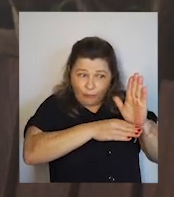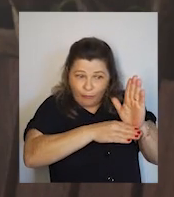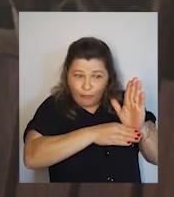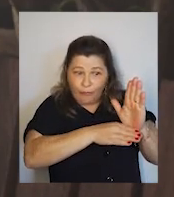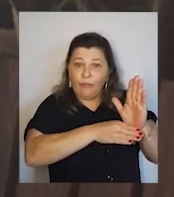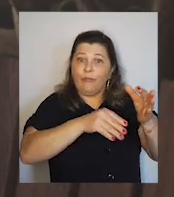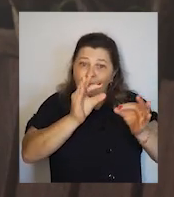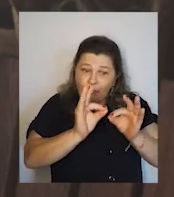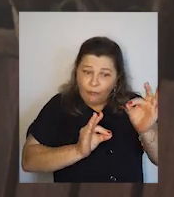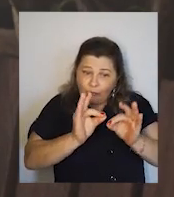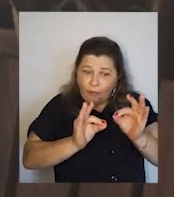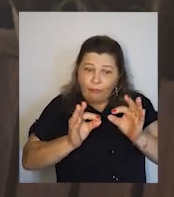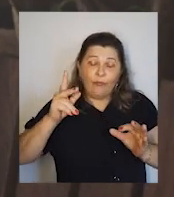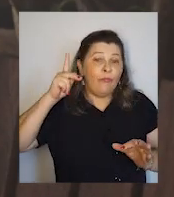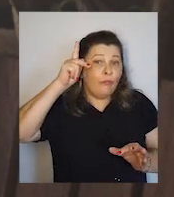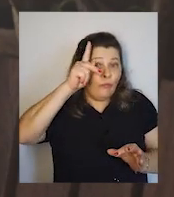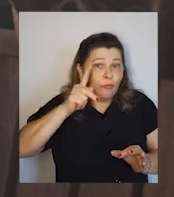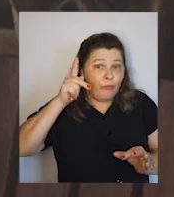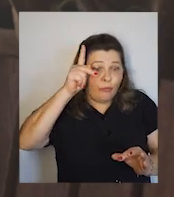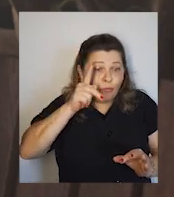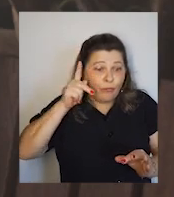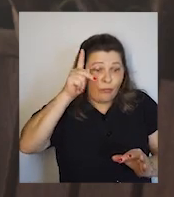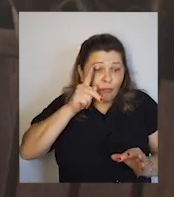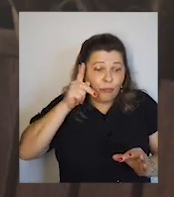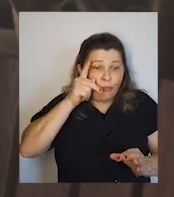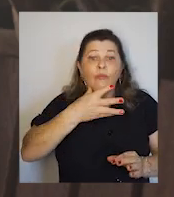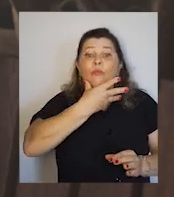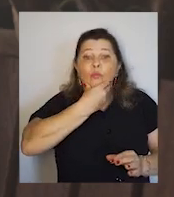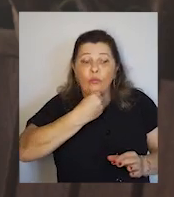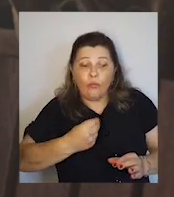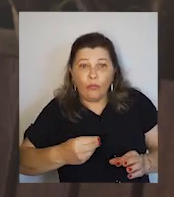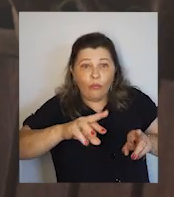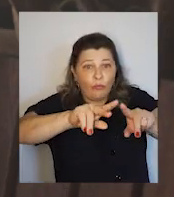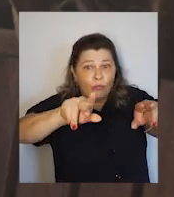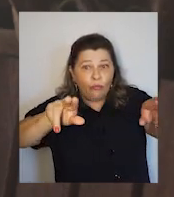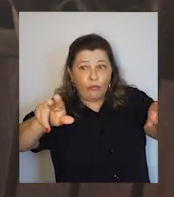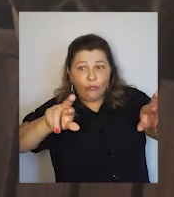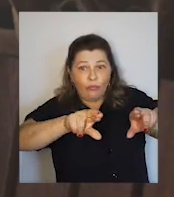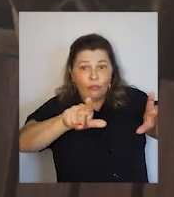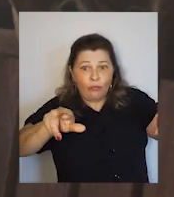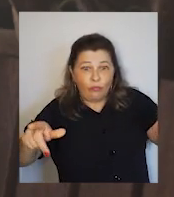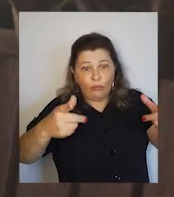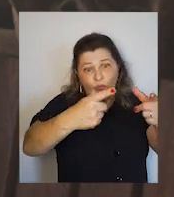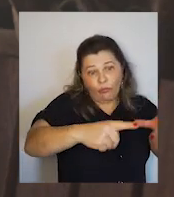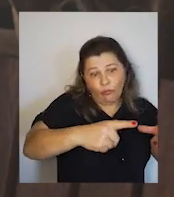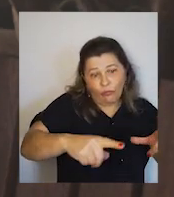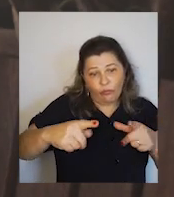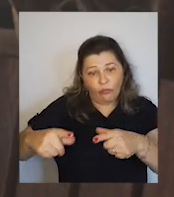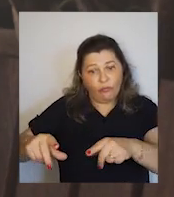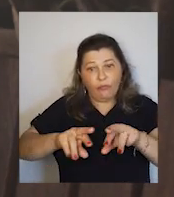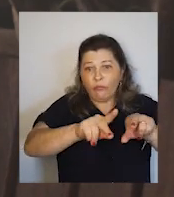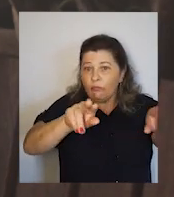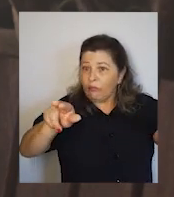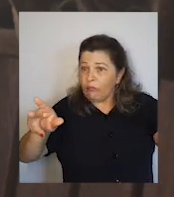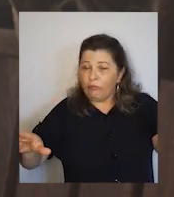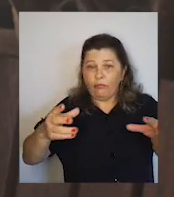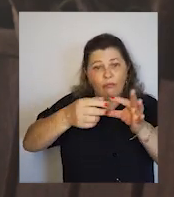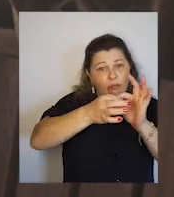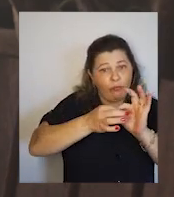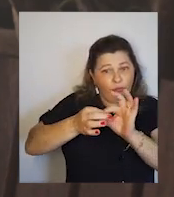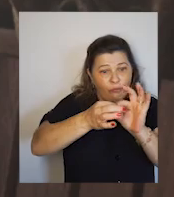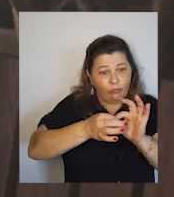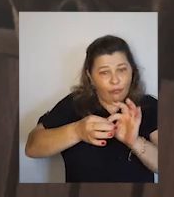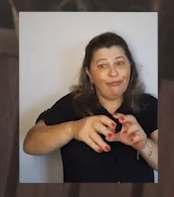possa favorecer políticas voltadas aos homens em diferentes territórios, em diferentes contextos e também em